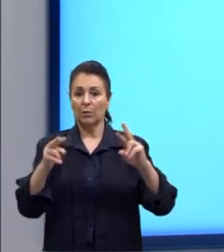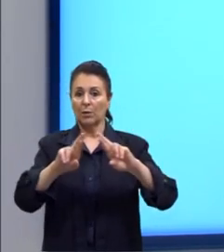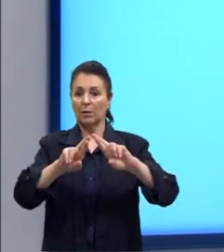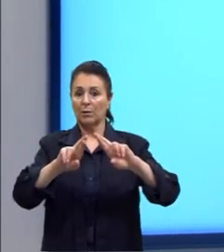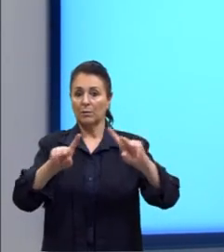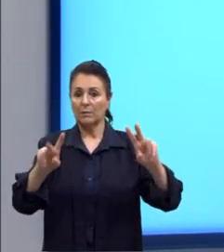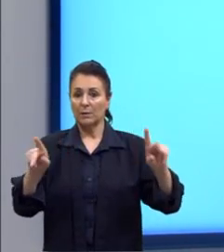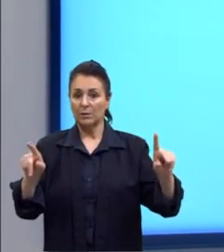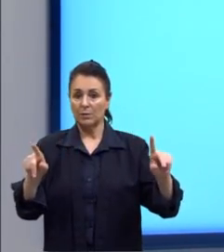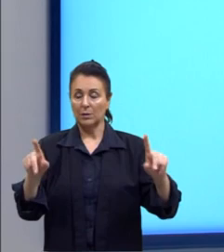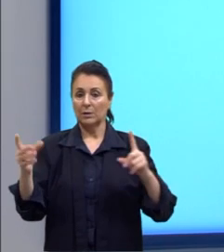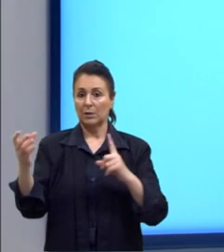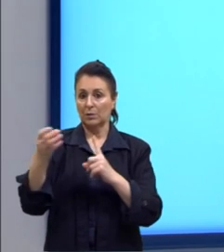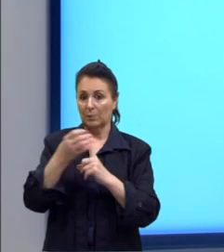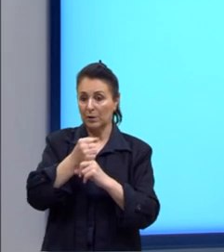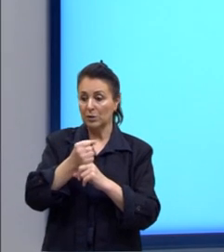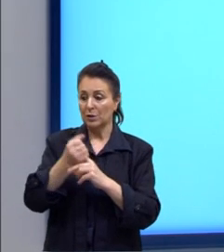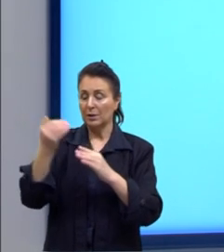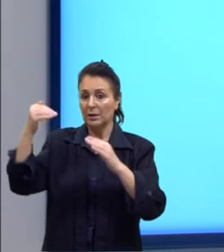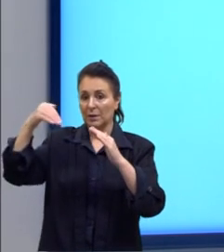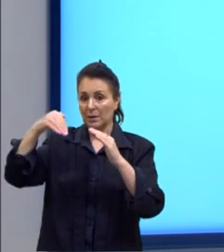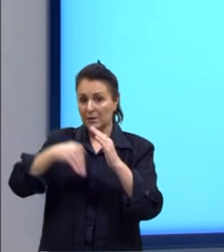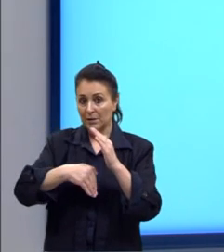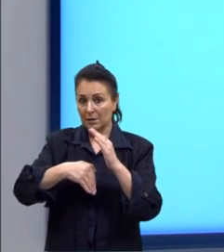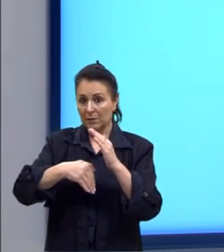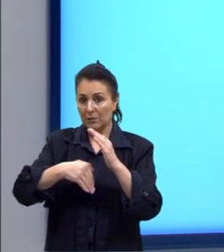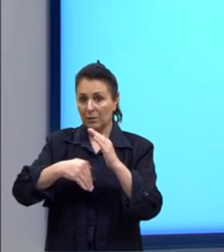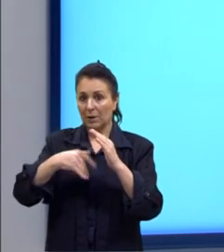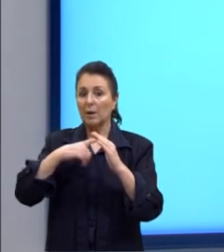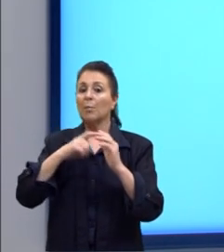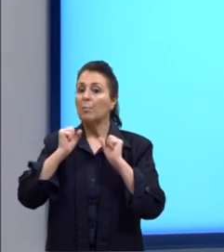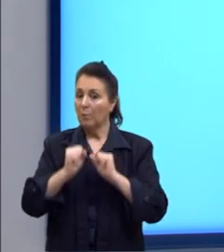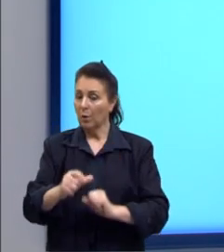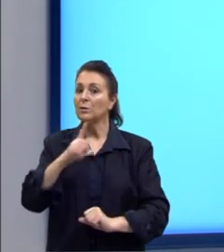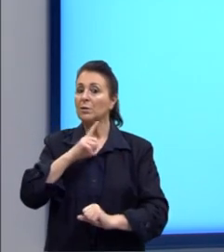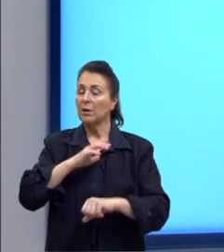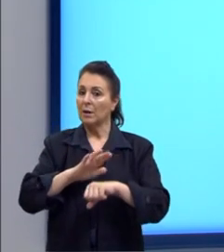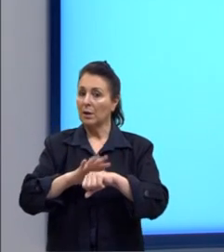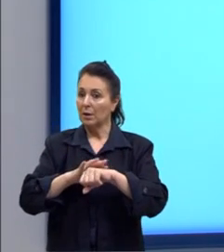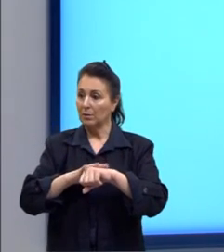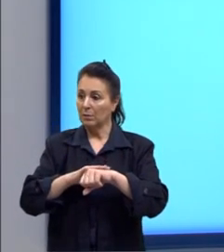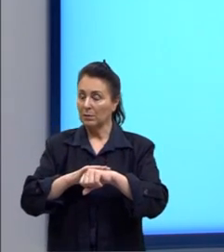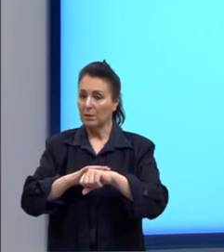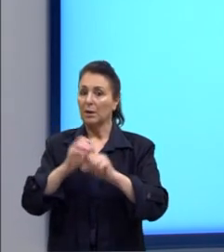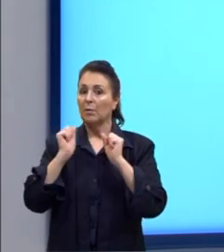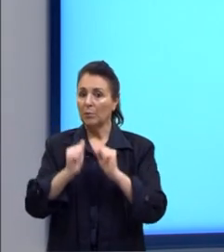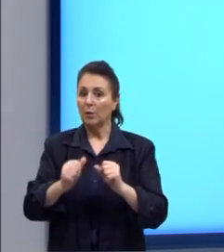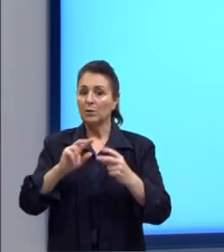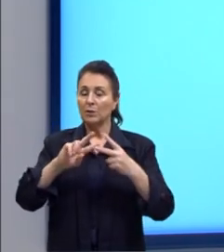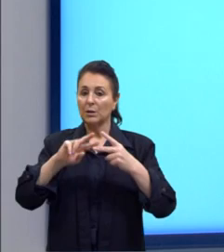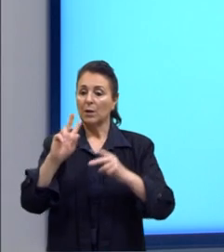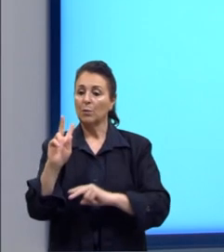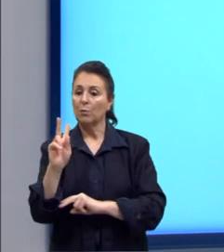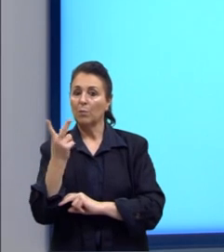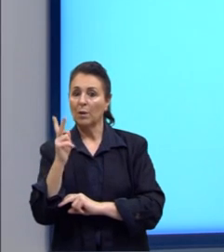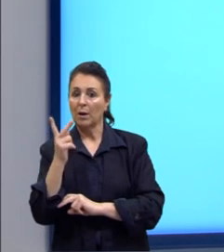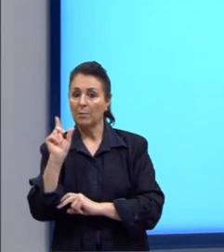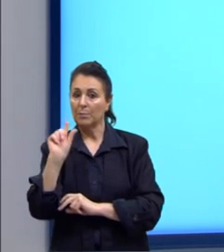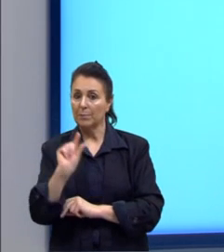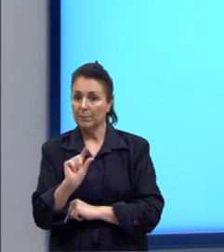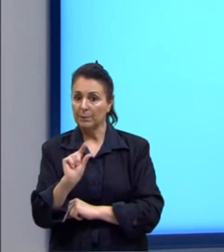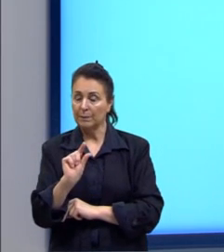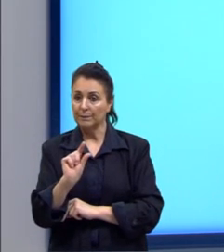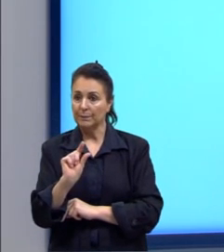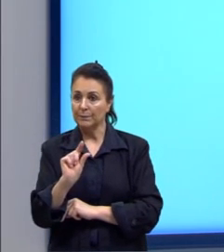quer dizer dominante ou recessivo aqui quer dizer que ela porta Doença Doença tá aqui no recessivo no agazinho